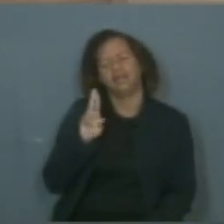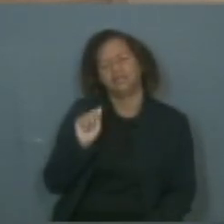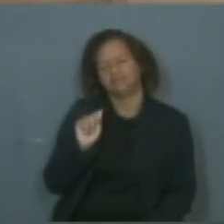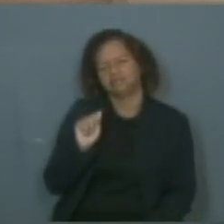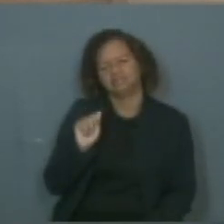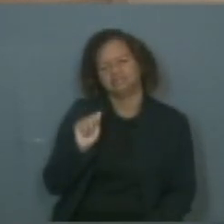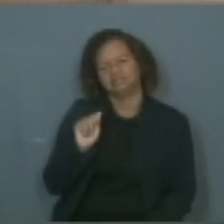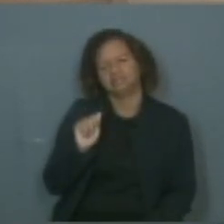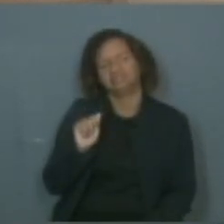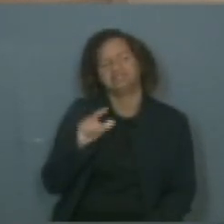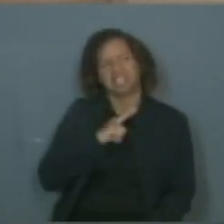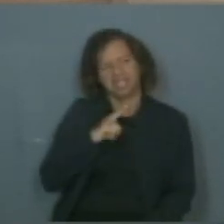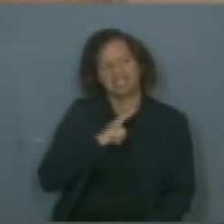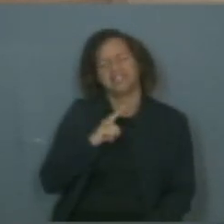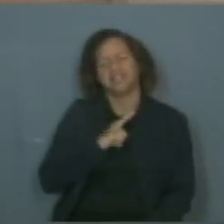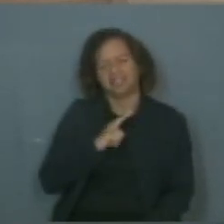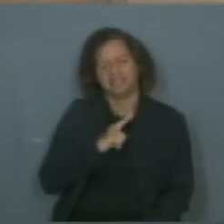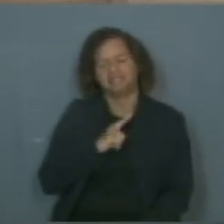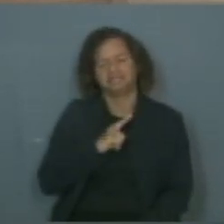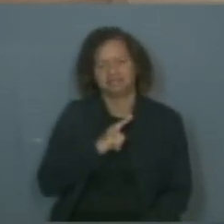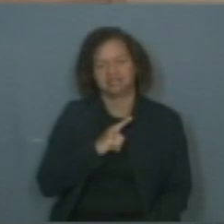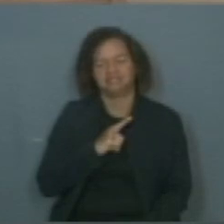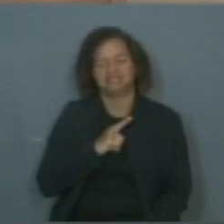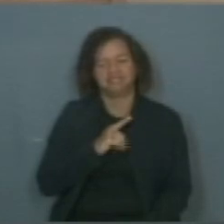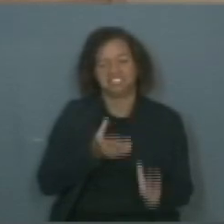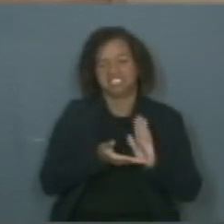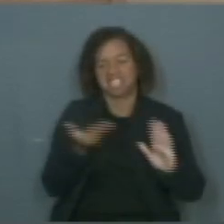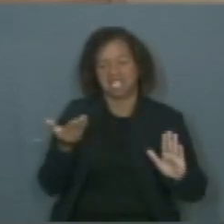ser execrada da humanidade.